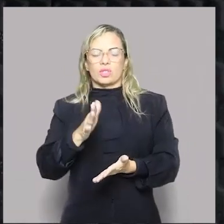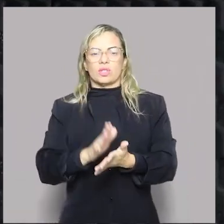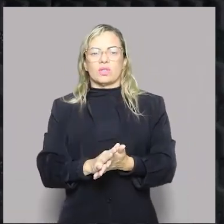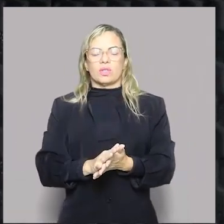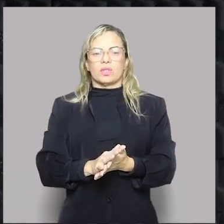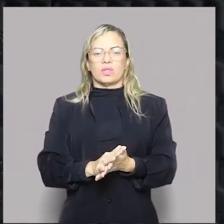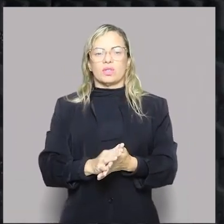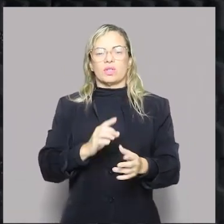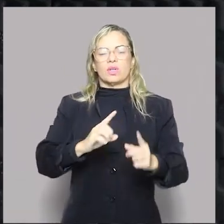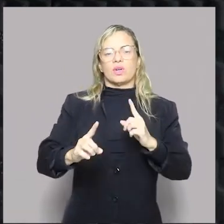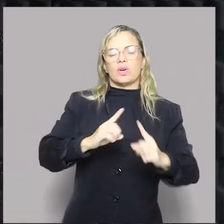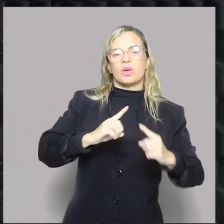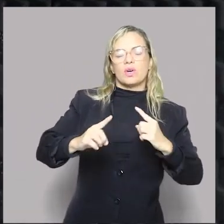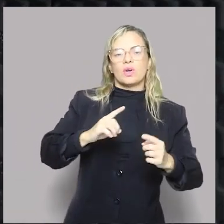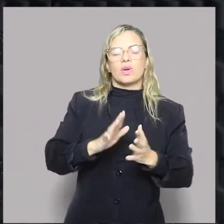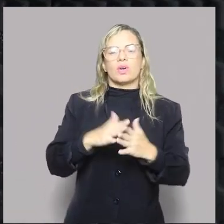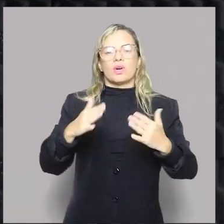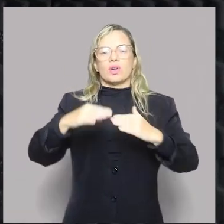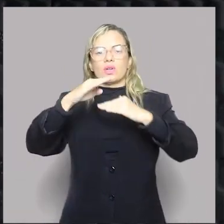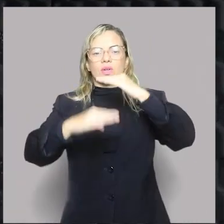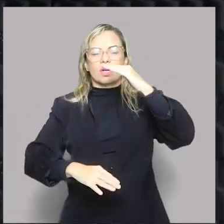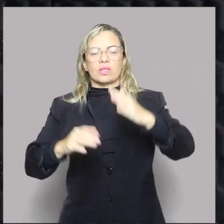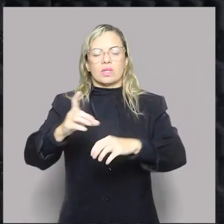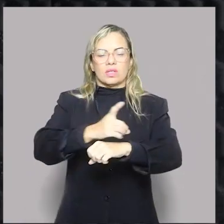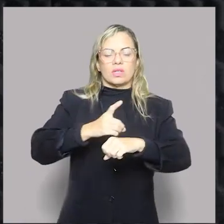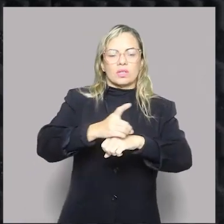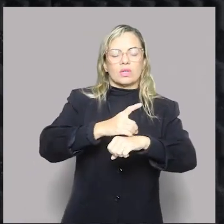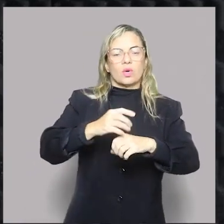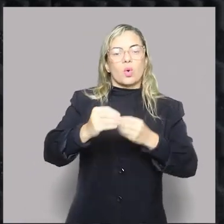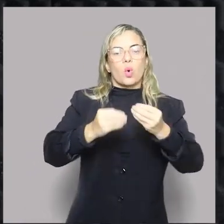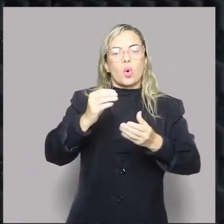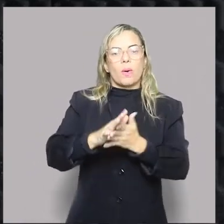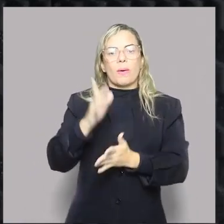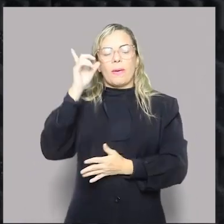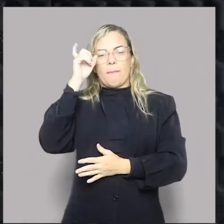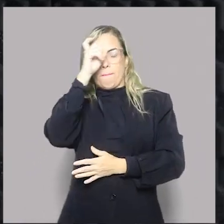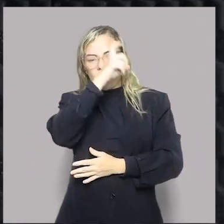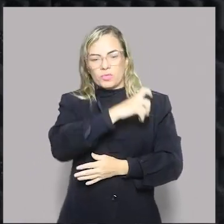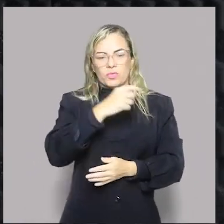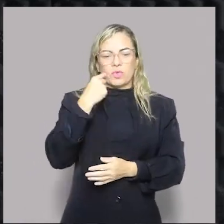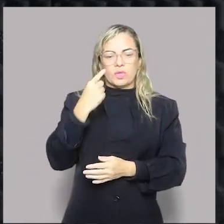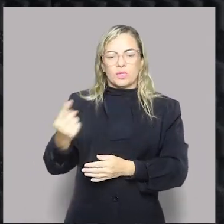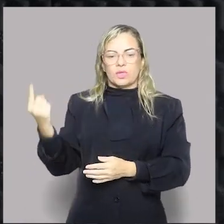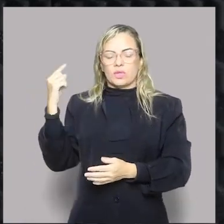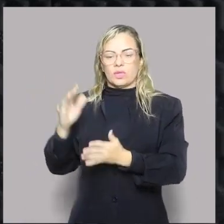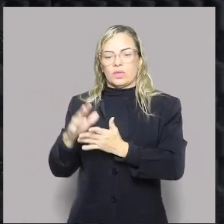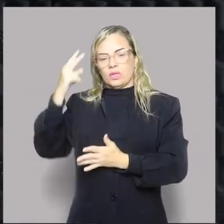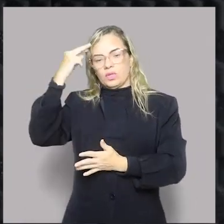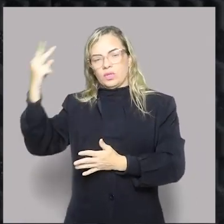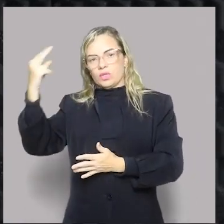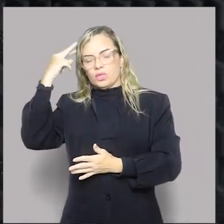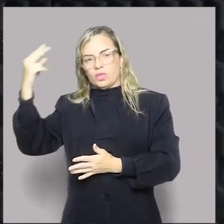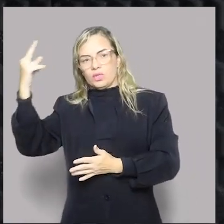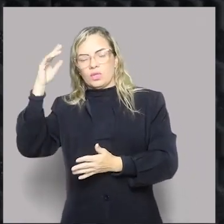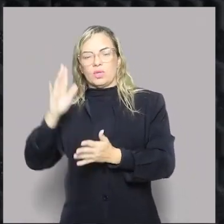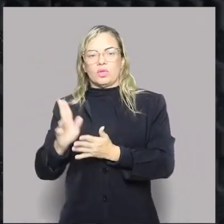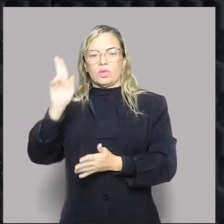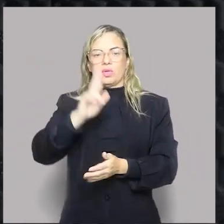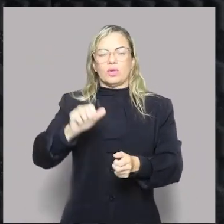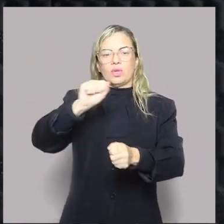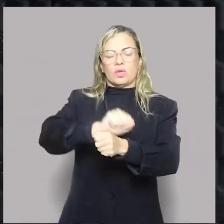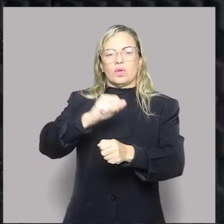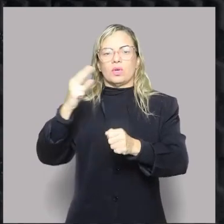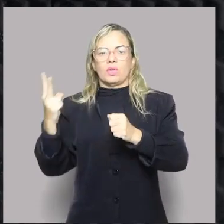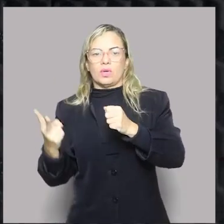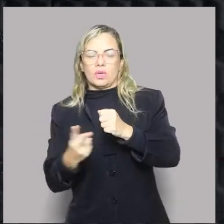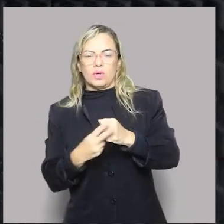eu falei que eu ia analisar esses obstáculos. Então, olha como faz sentido eu colocar a expressão pertinente a esse contexto,